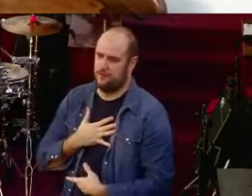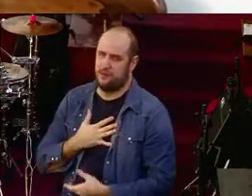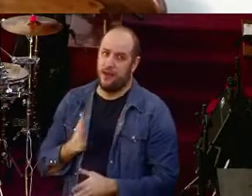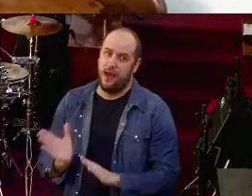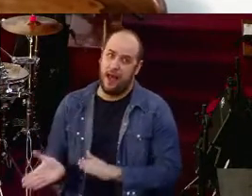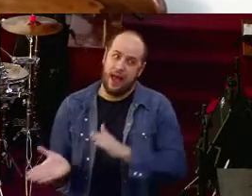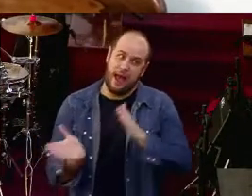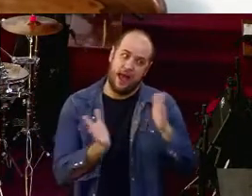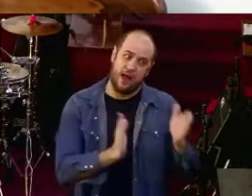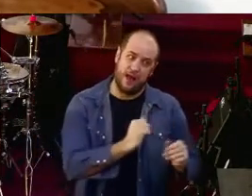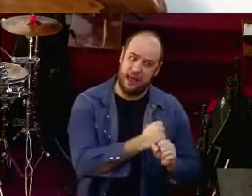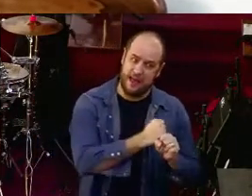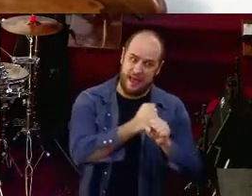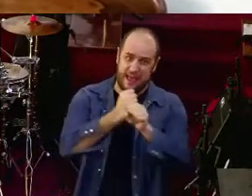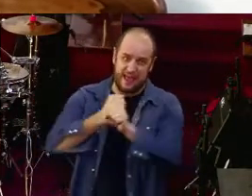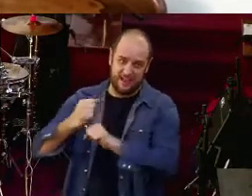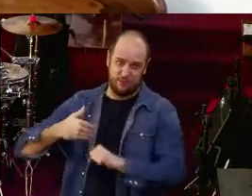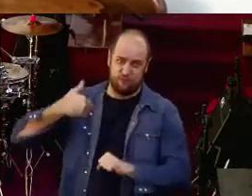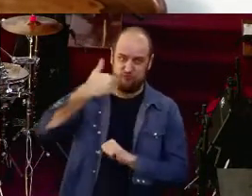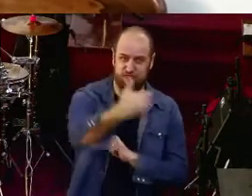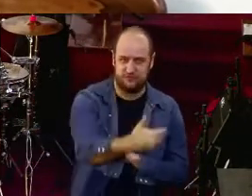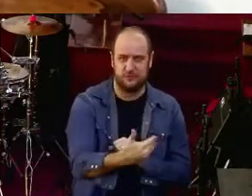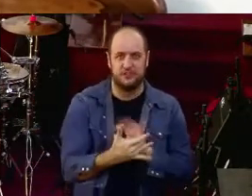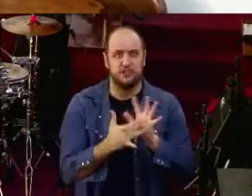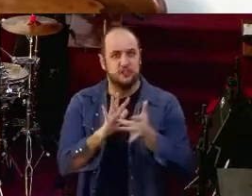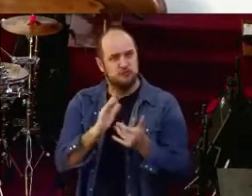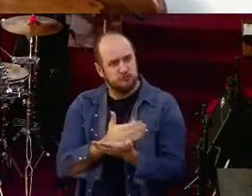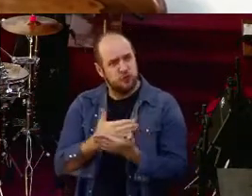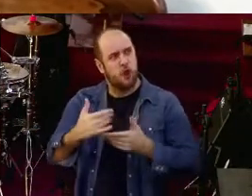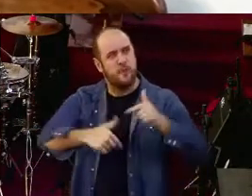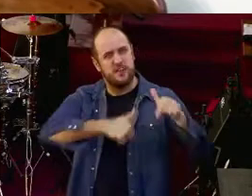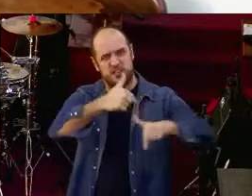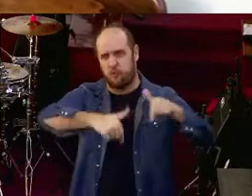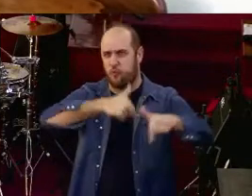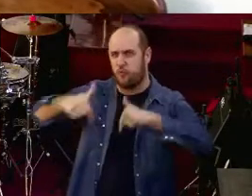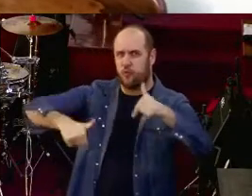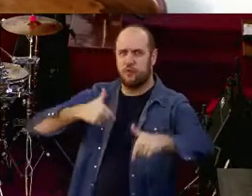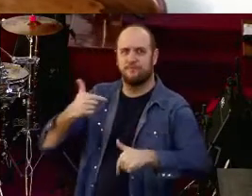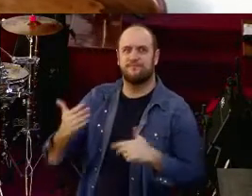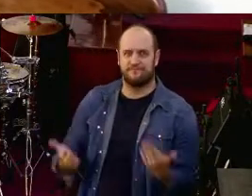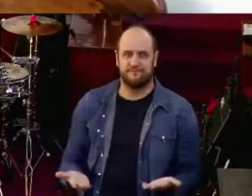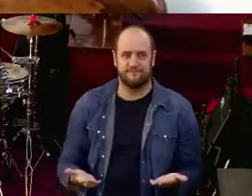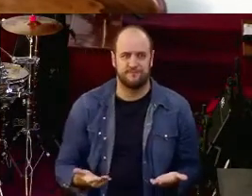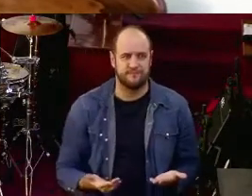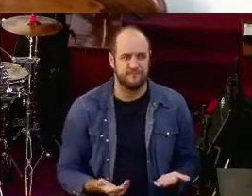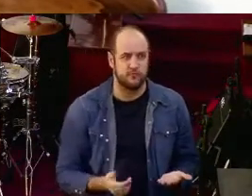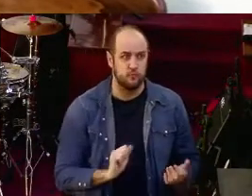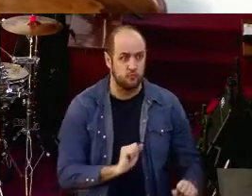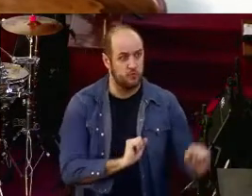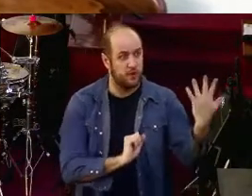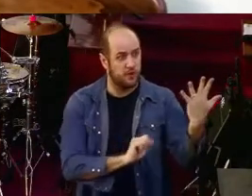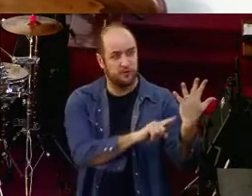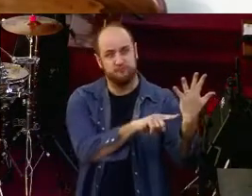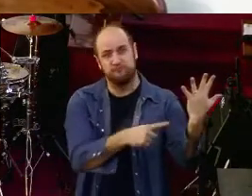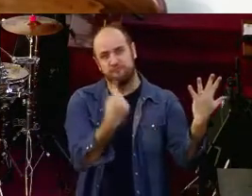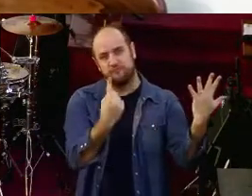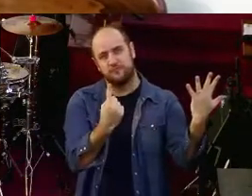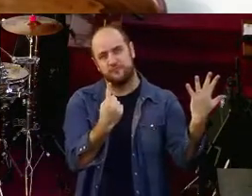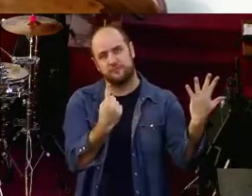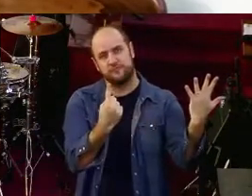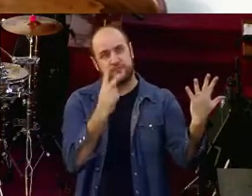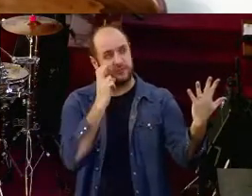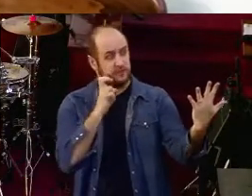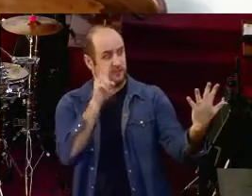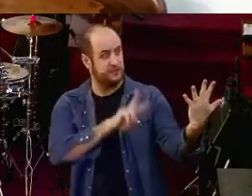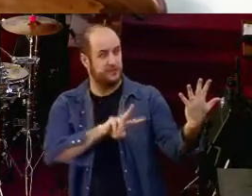aqui. Começou o ministério de Jesus. Então, um fato, duas visões. A de João era que era impossível